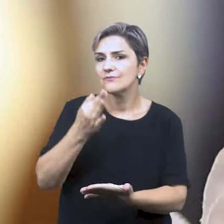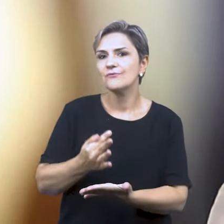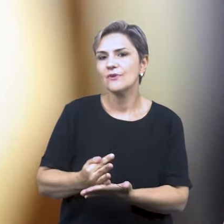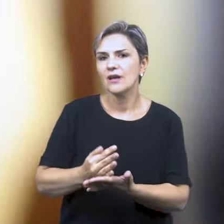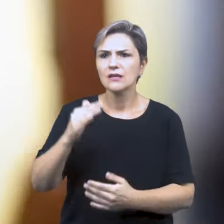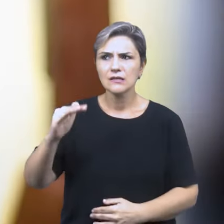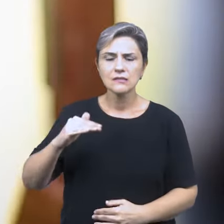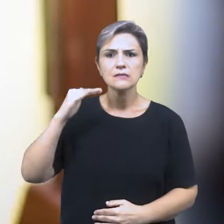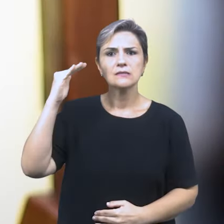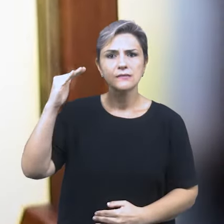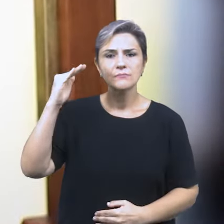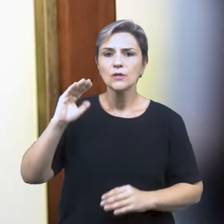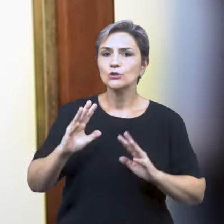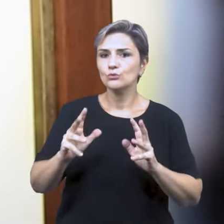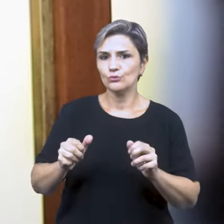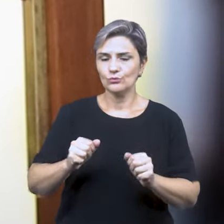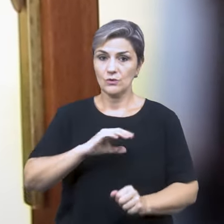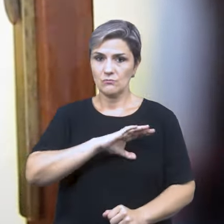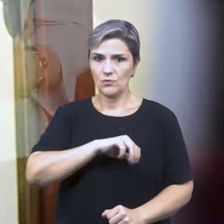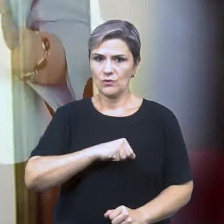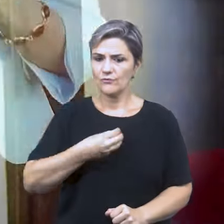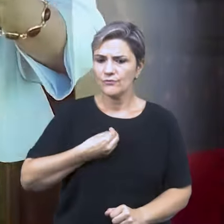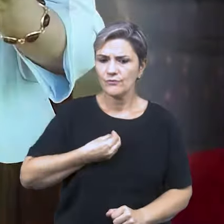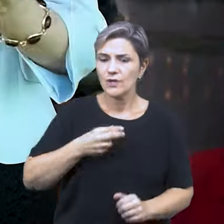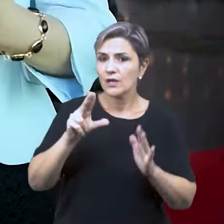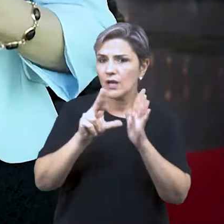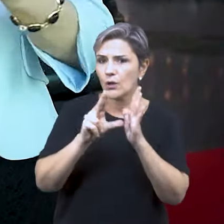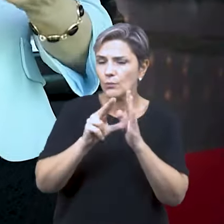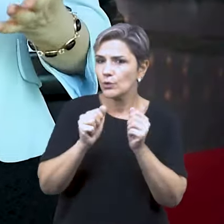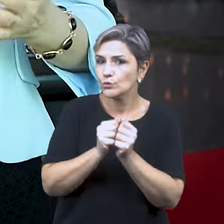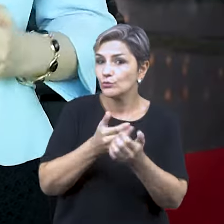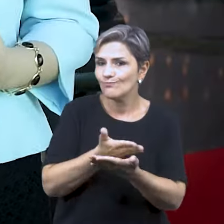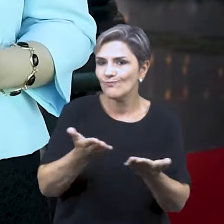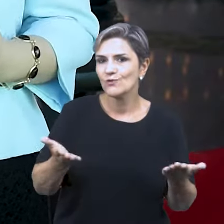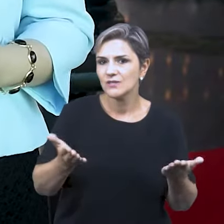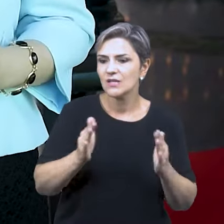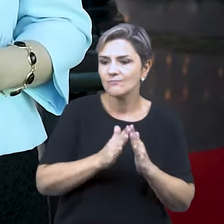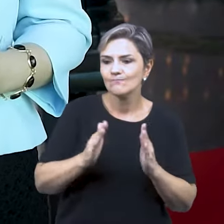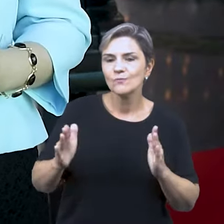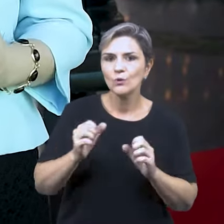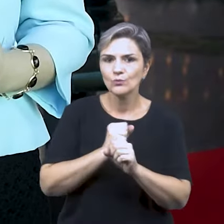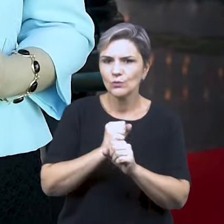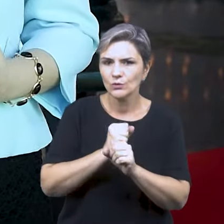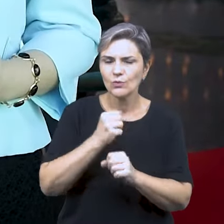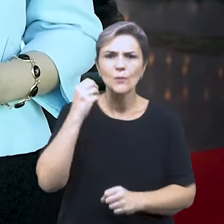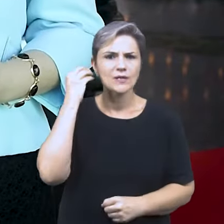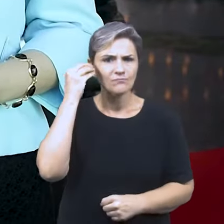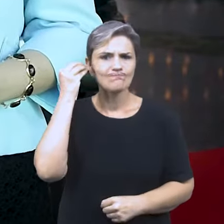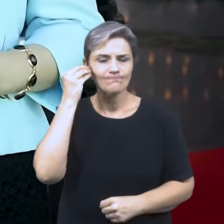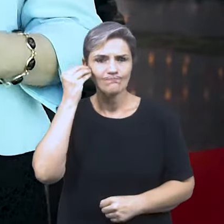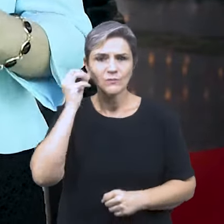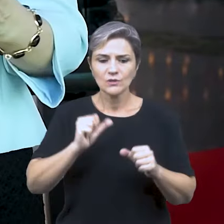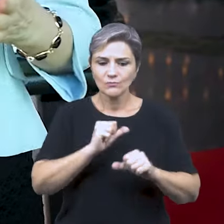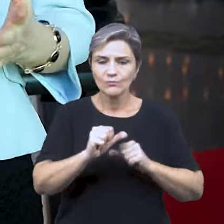e, acima de tudo, amor. Viver a UBRA com vocês ao longo deste ano foi uma experiência